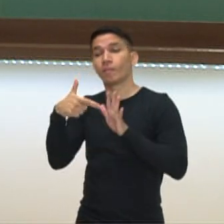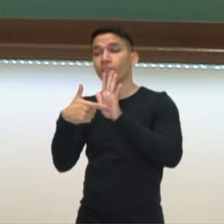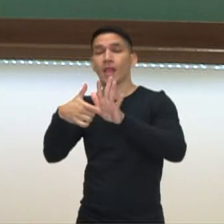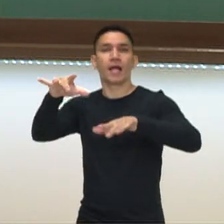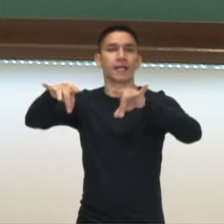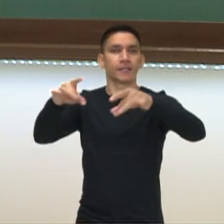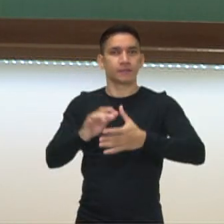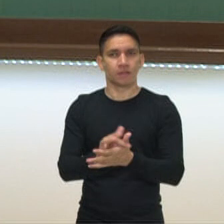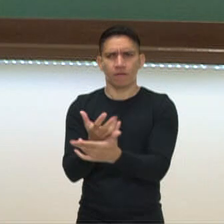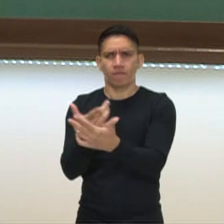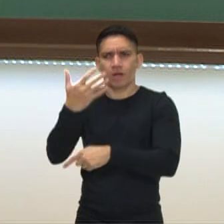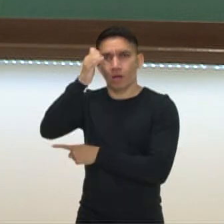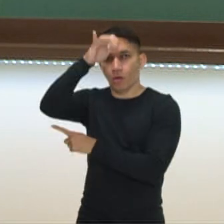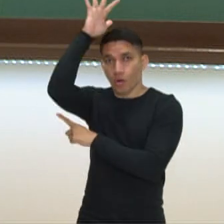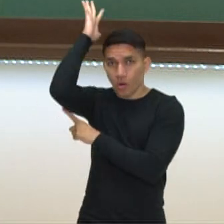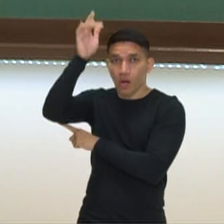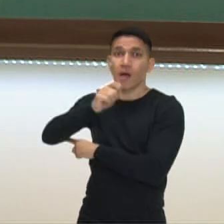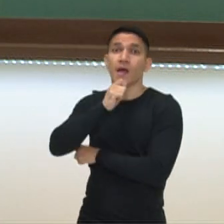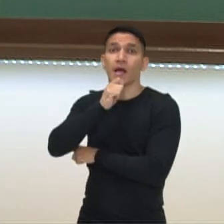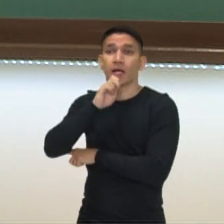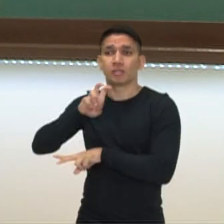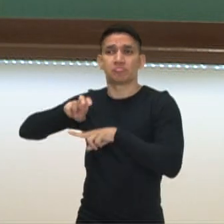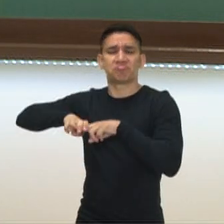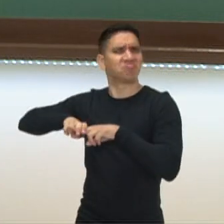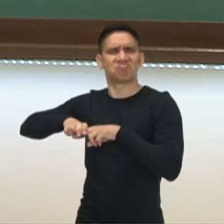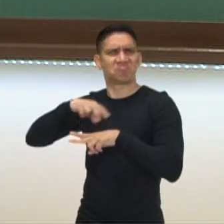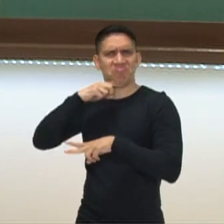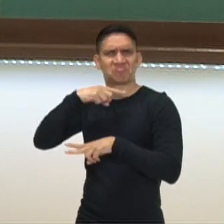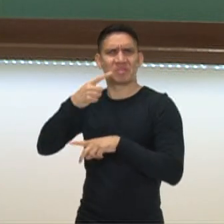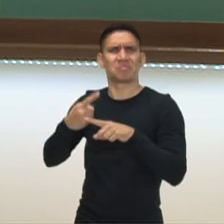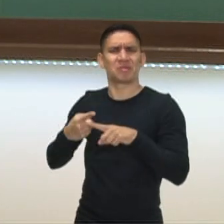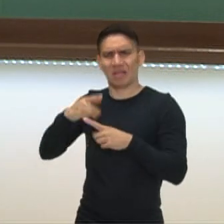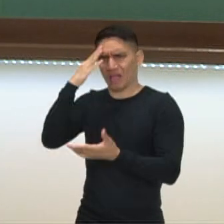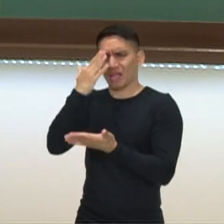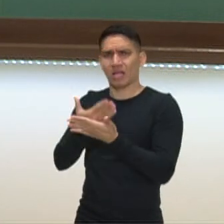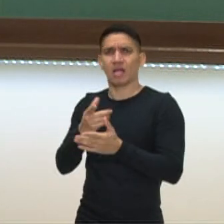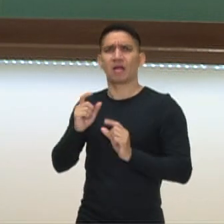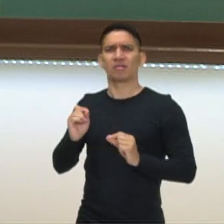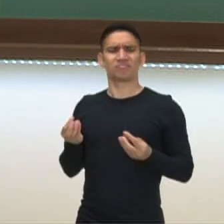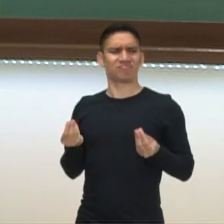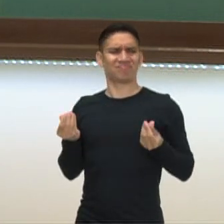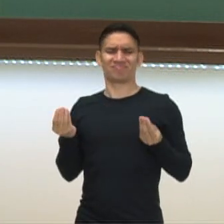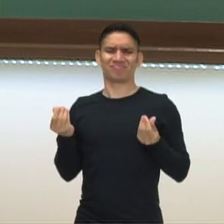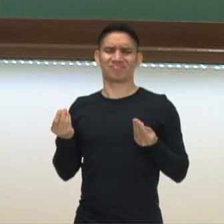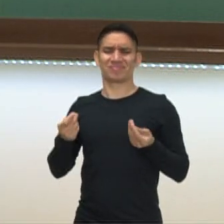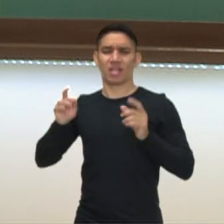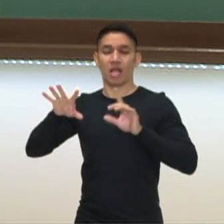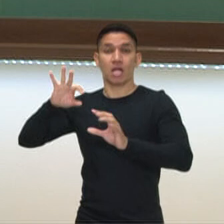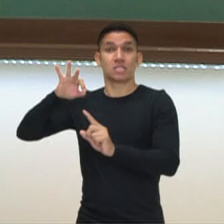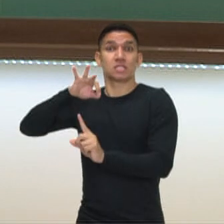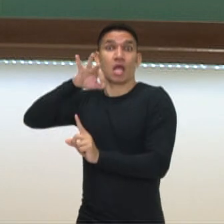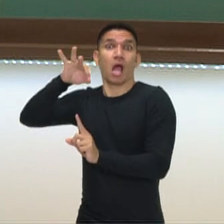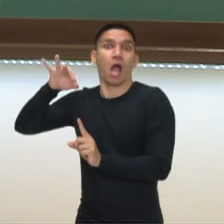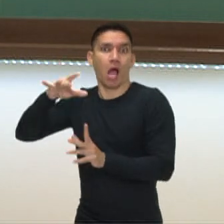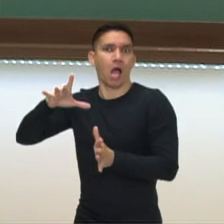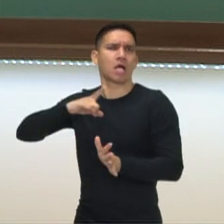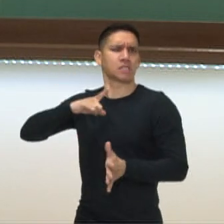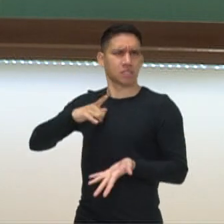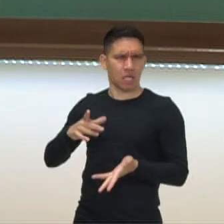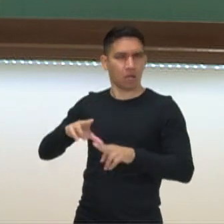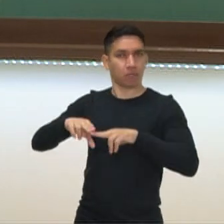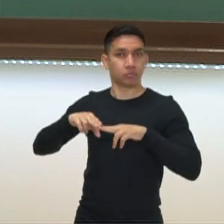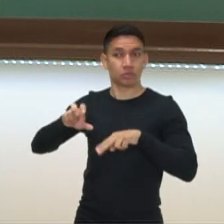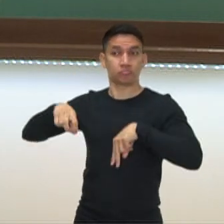muitos romanos ainda não conseguiam se sentar, porque eles achavam que ainda existia aquela coisa do sagrado. Então eles tinham aquela coisa